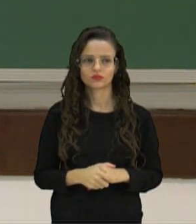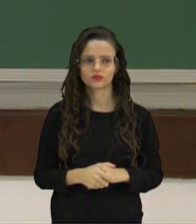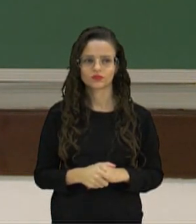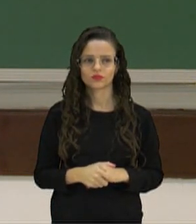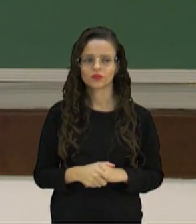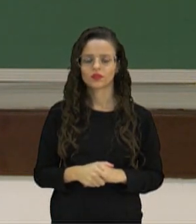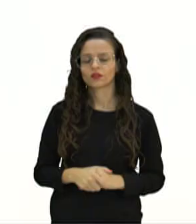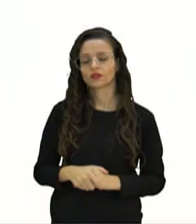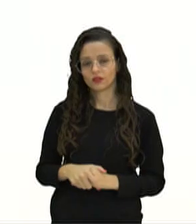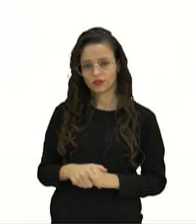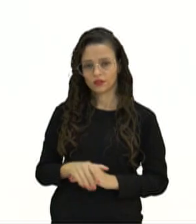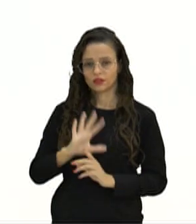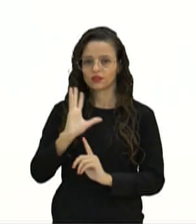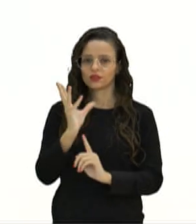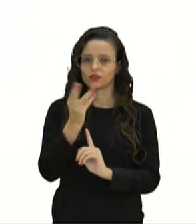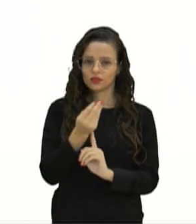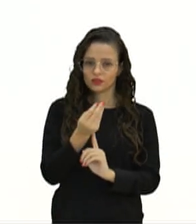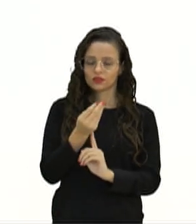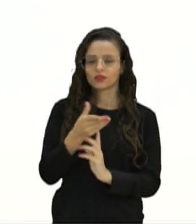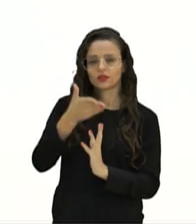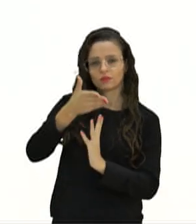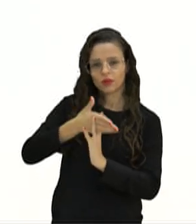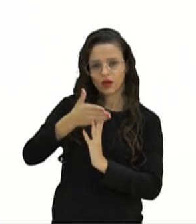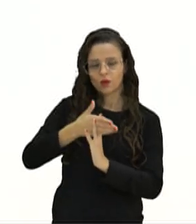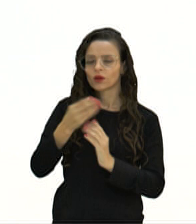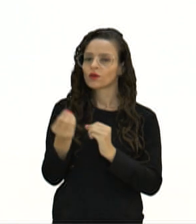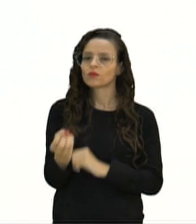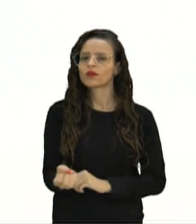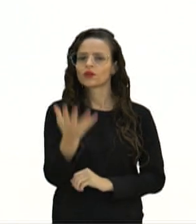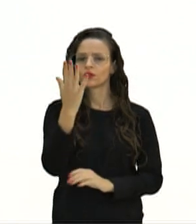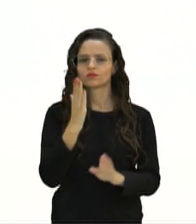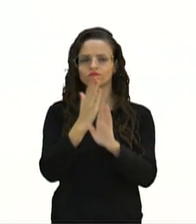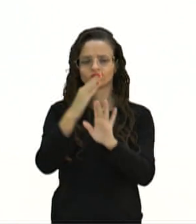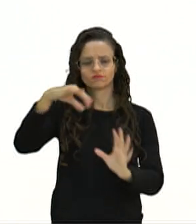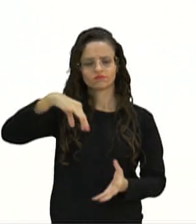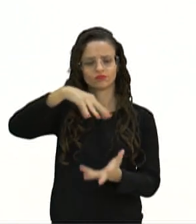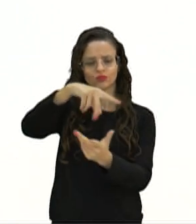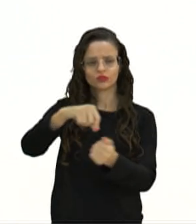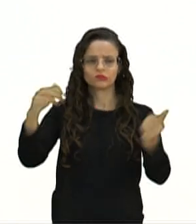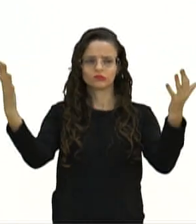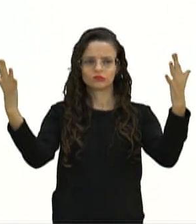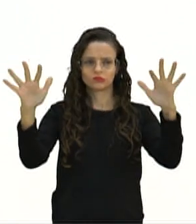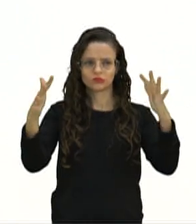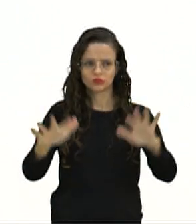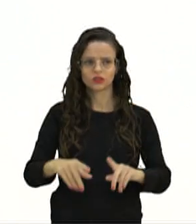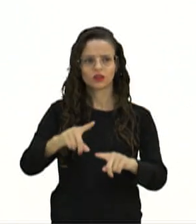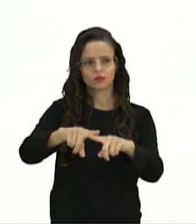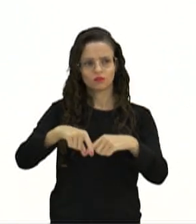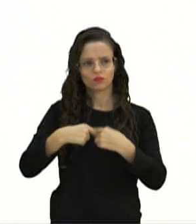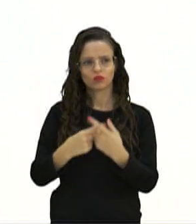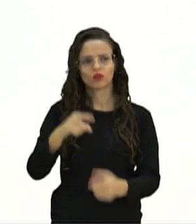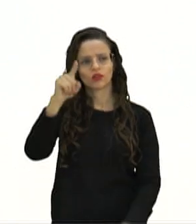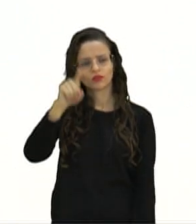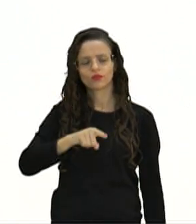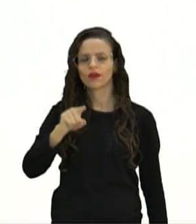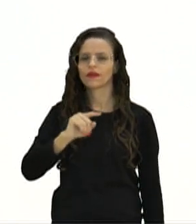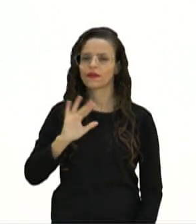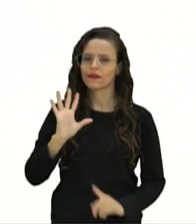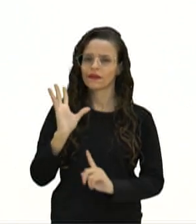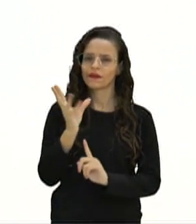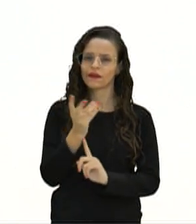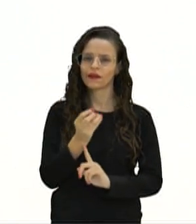Então, a arte barroca ela se constituiu em um mundo arruinado, né? E por isso ela é a arte da melancolia,